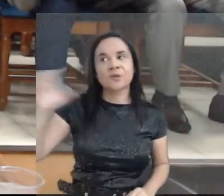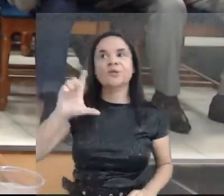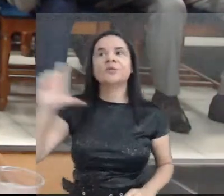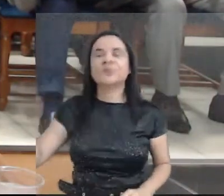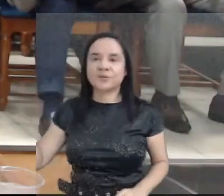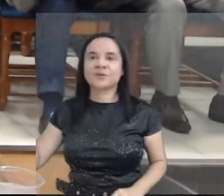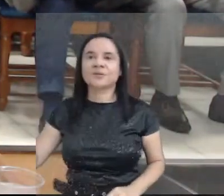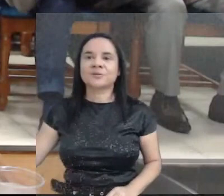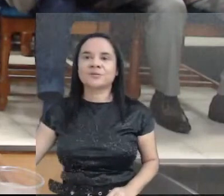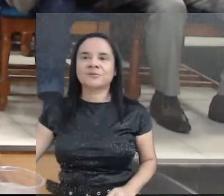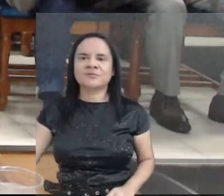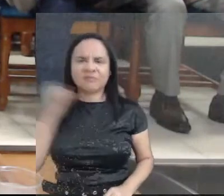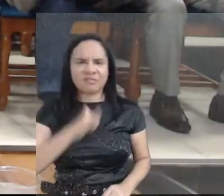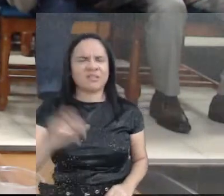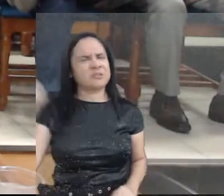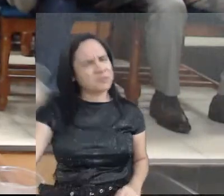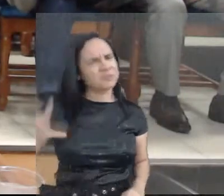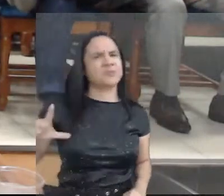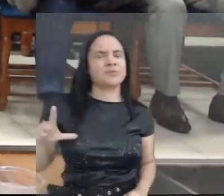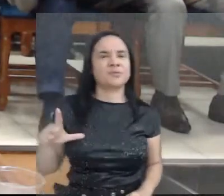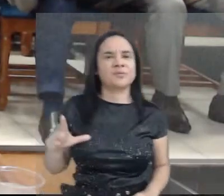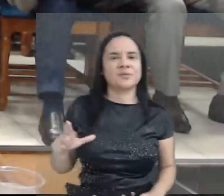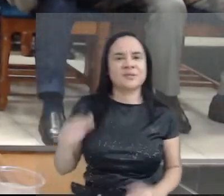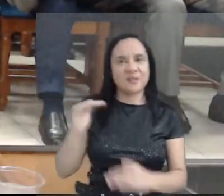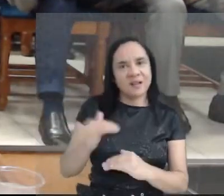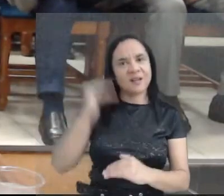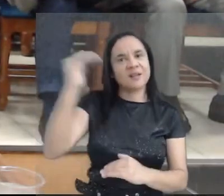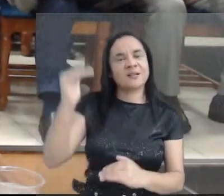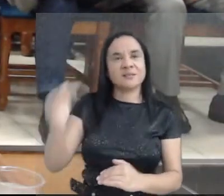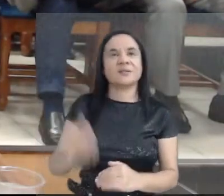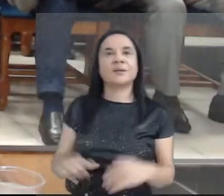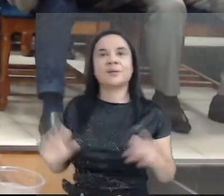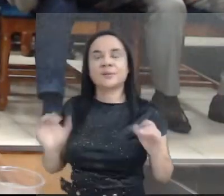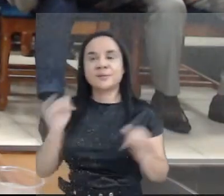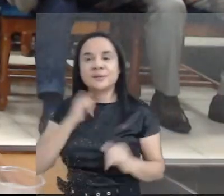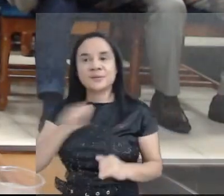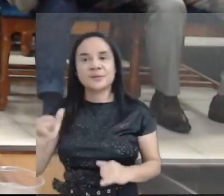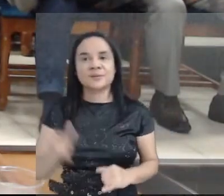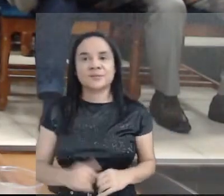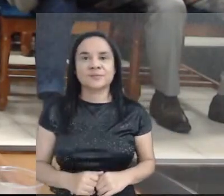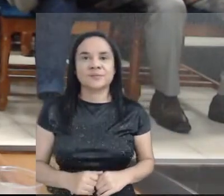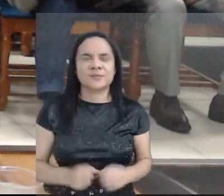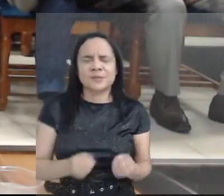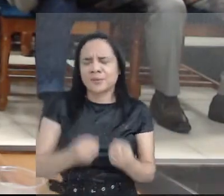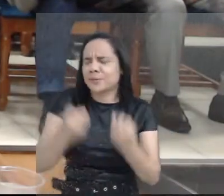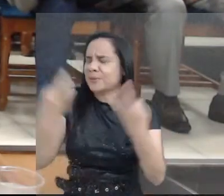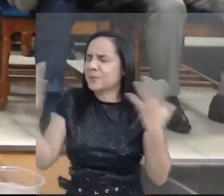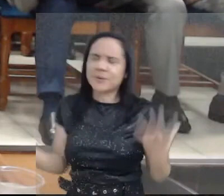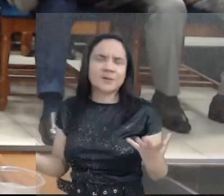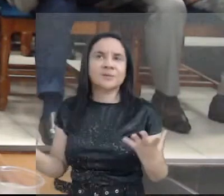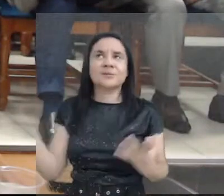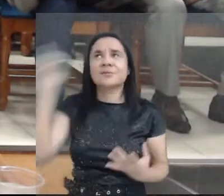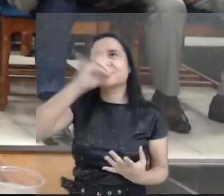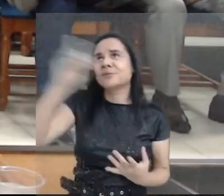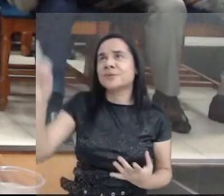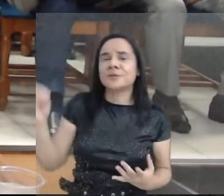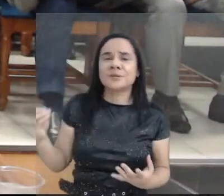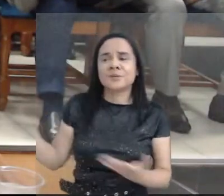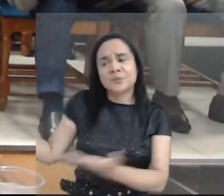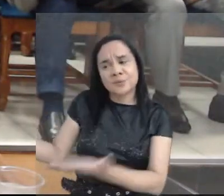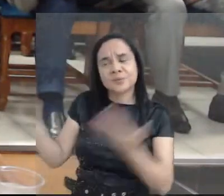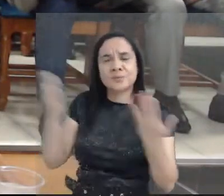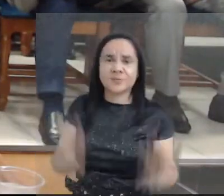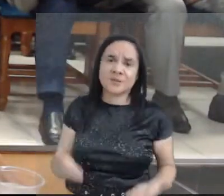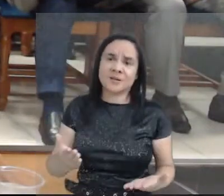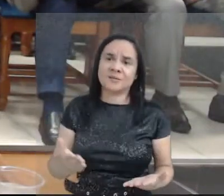além de reproduzir, ele acrescenta dizendo: é quanto tantos o nosso Deus o chamar, tanto longe